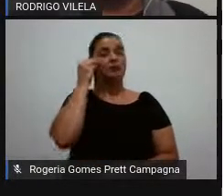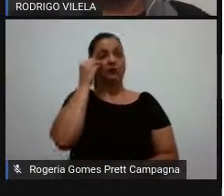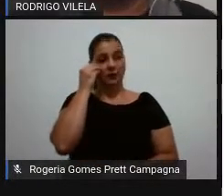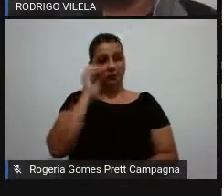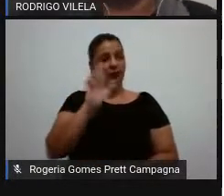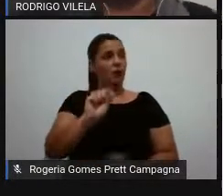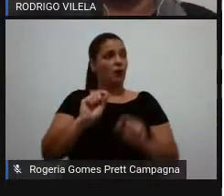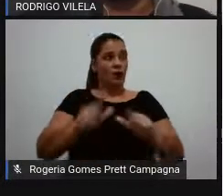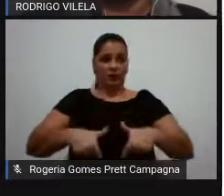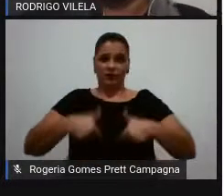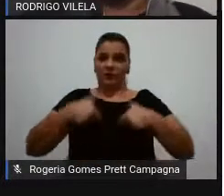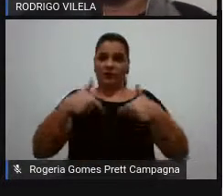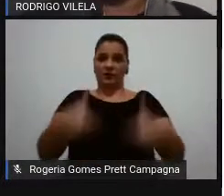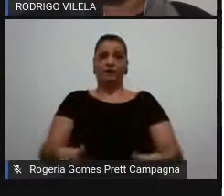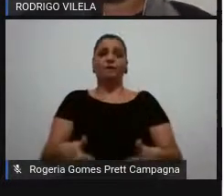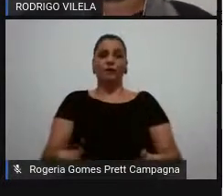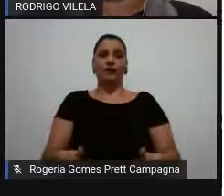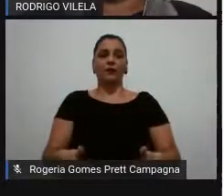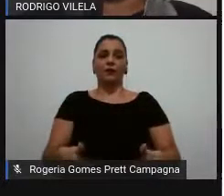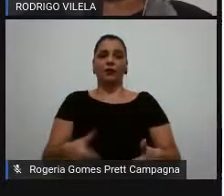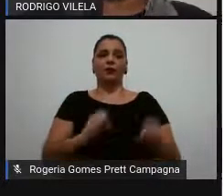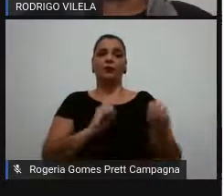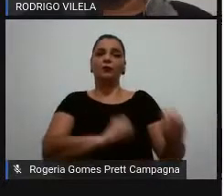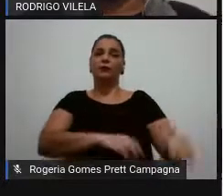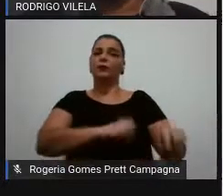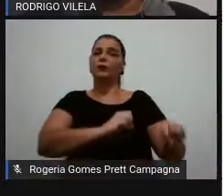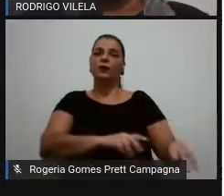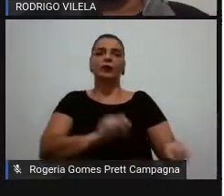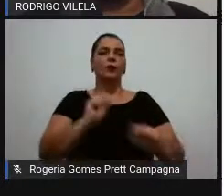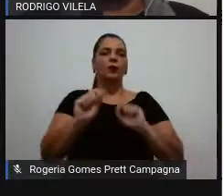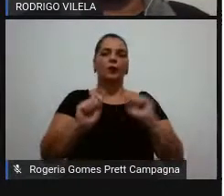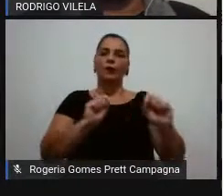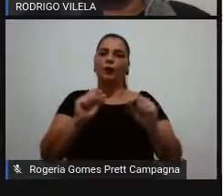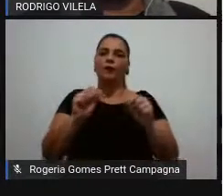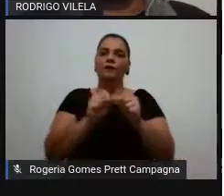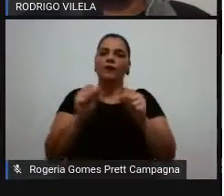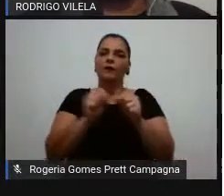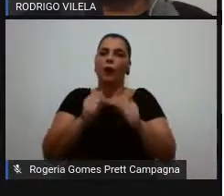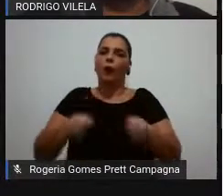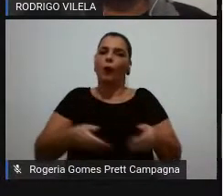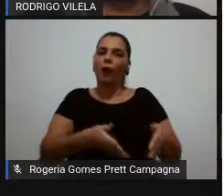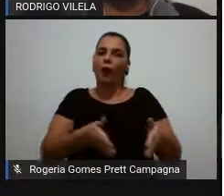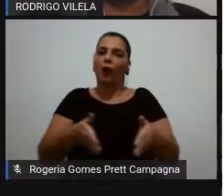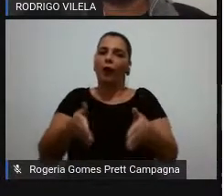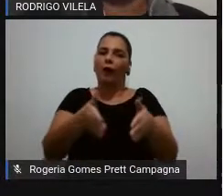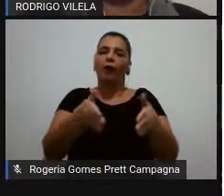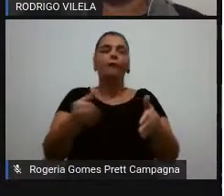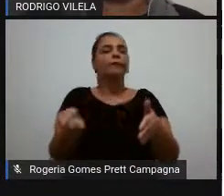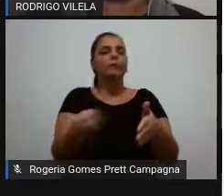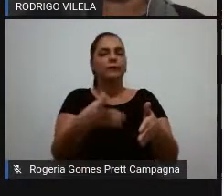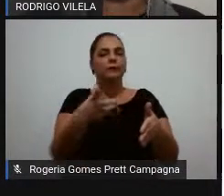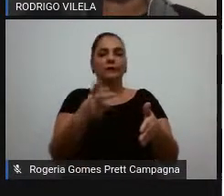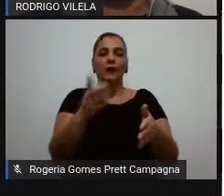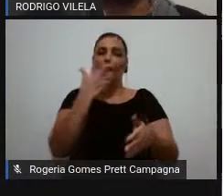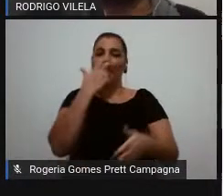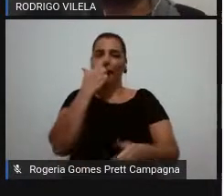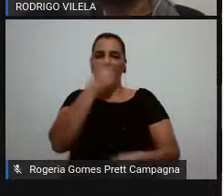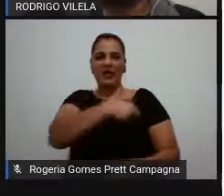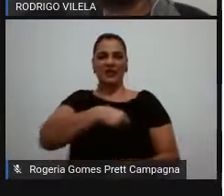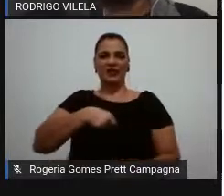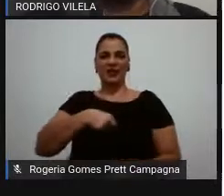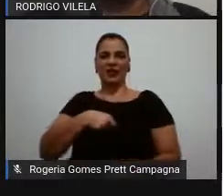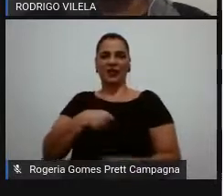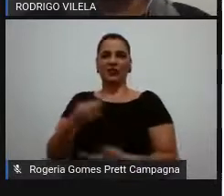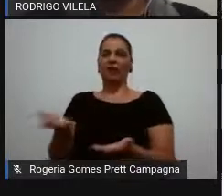desafio hoje da educação é a gente construir um caminho. Muitas das vezes a gente quer que a CEDU nos indique um